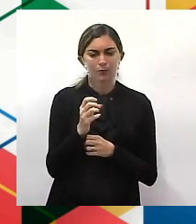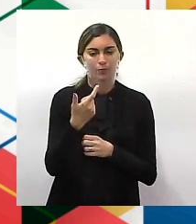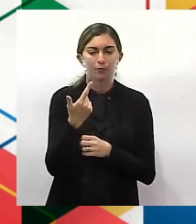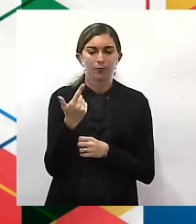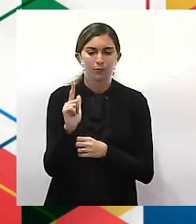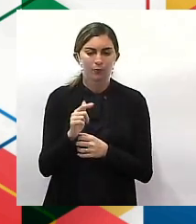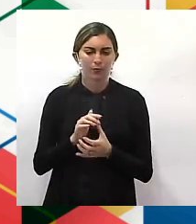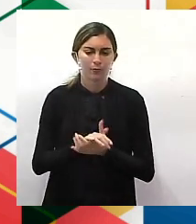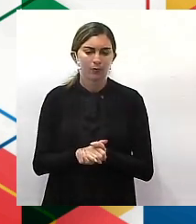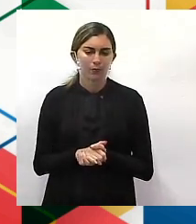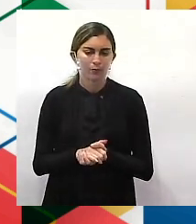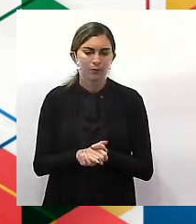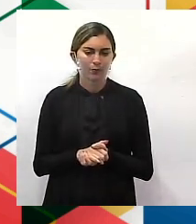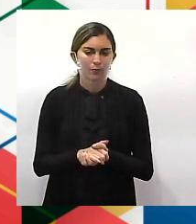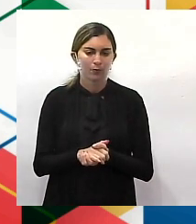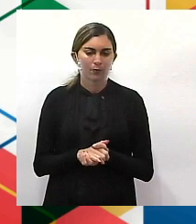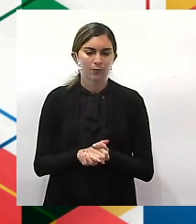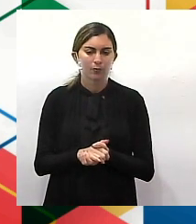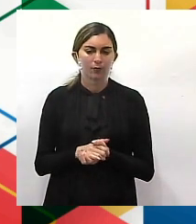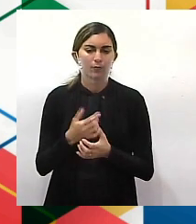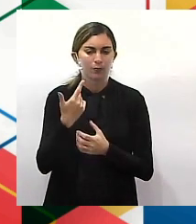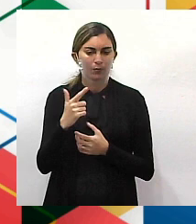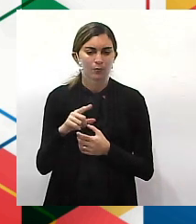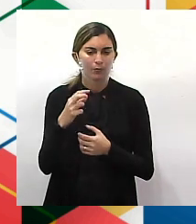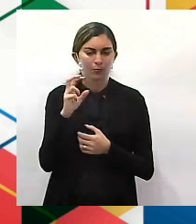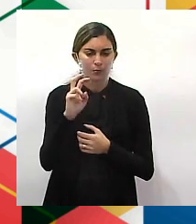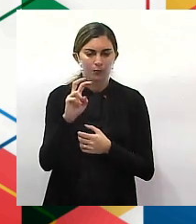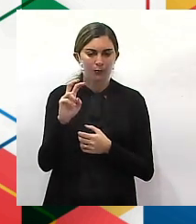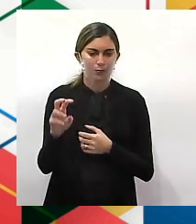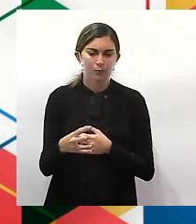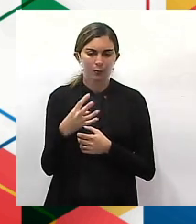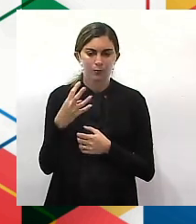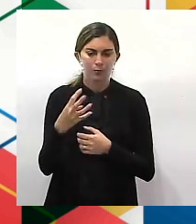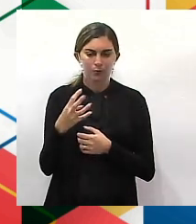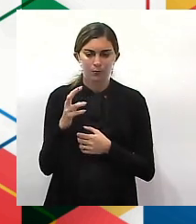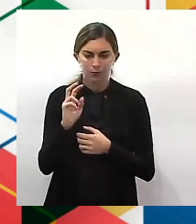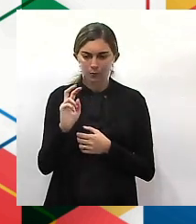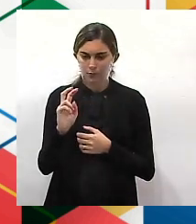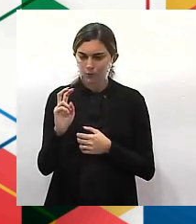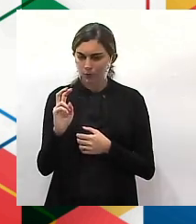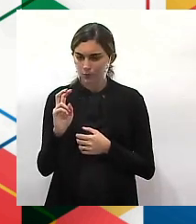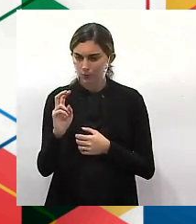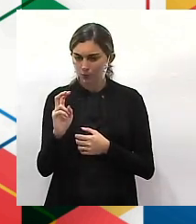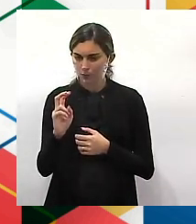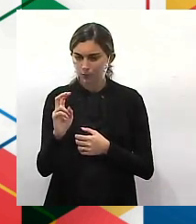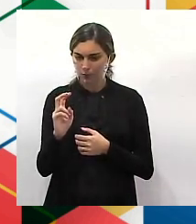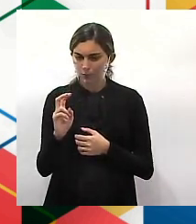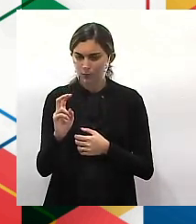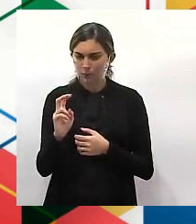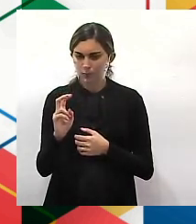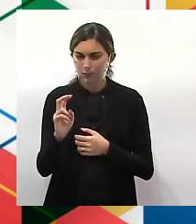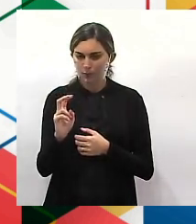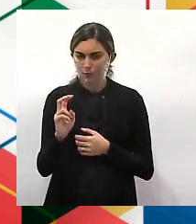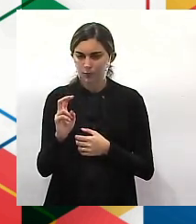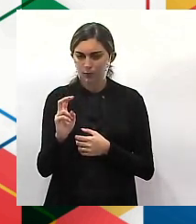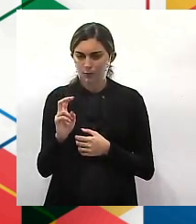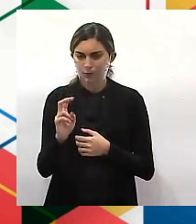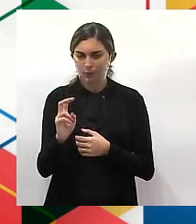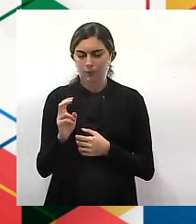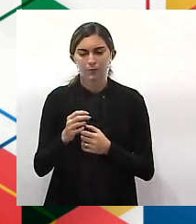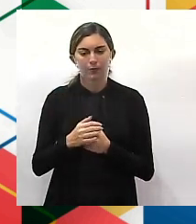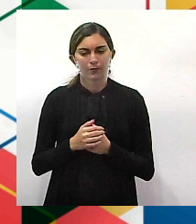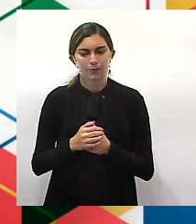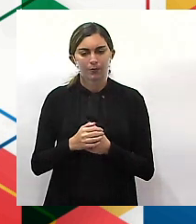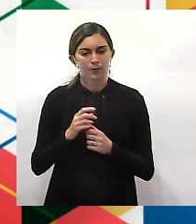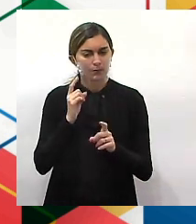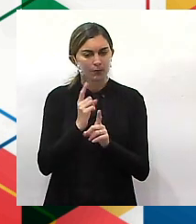outro ponto é o 5, 4, então vem aqui, ó, 5 e 4. Então tá aqui,